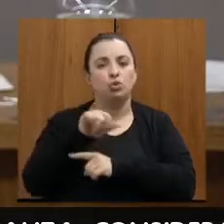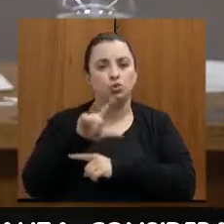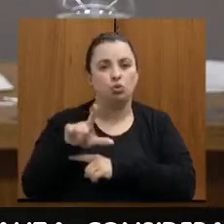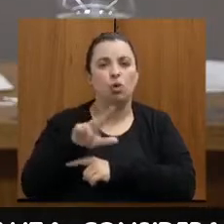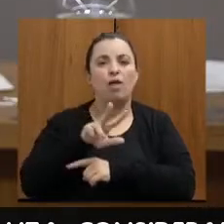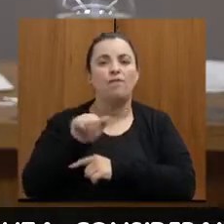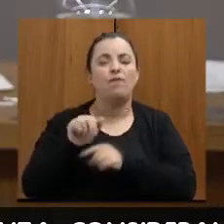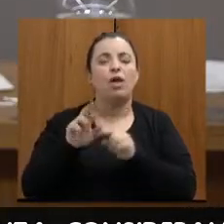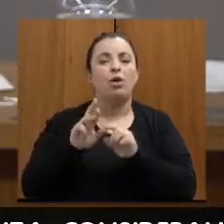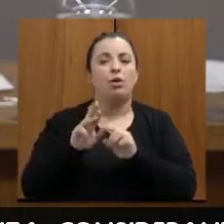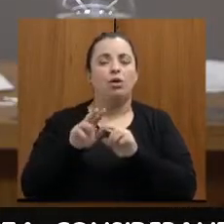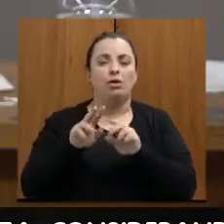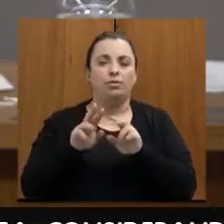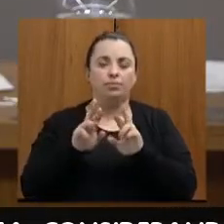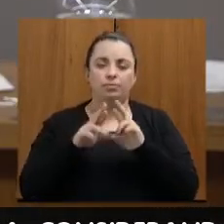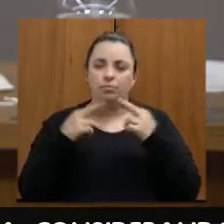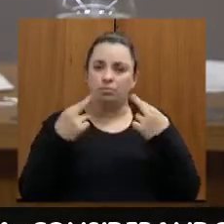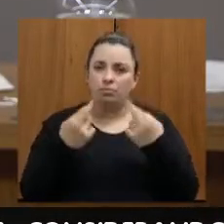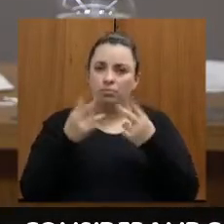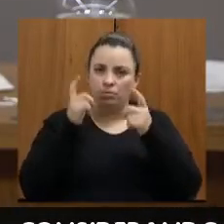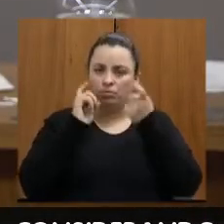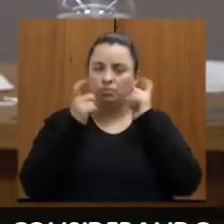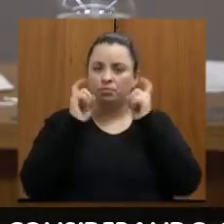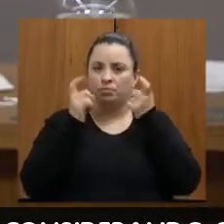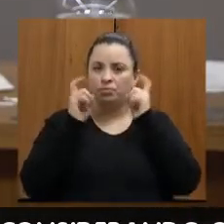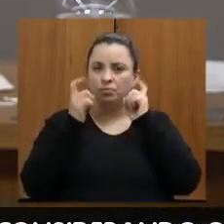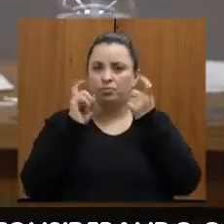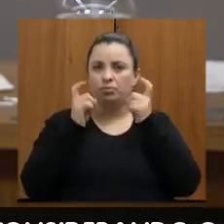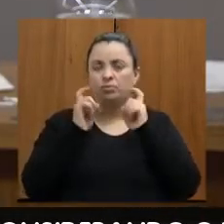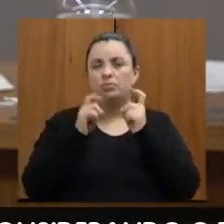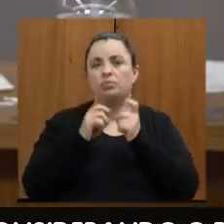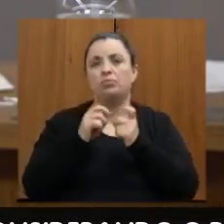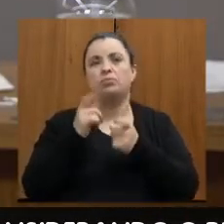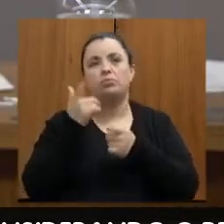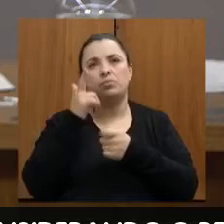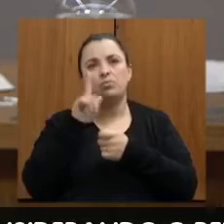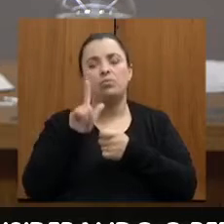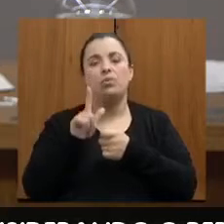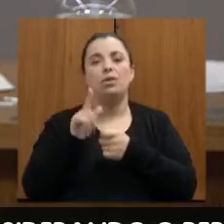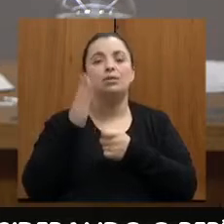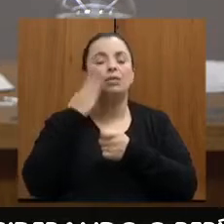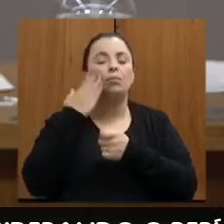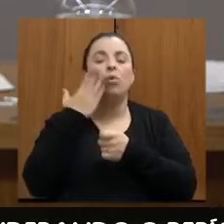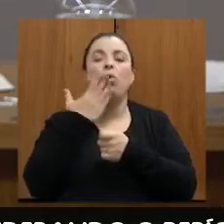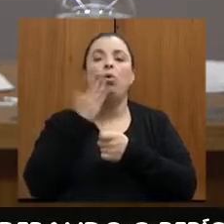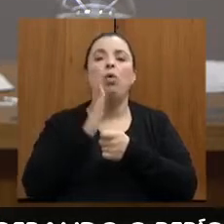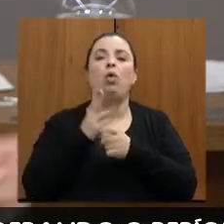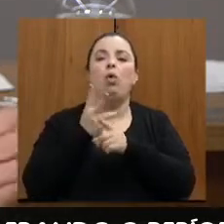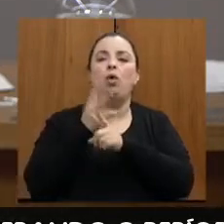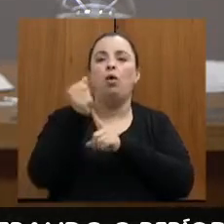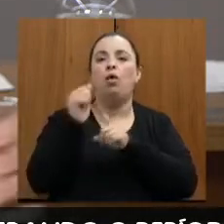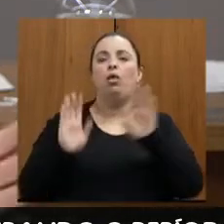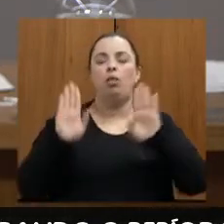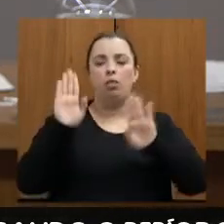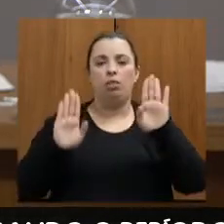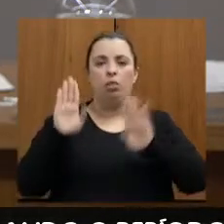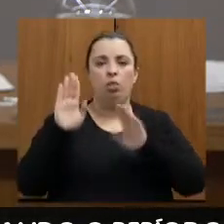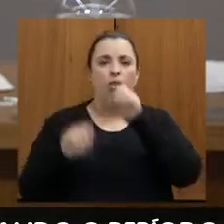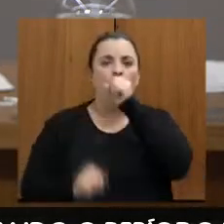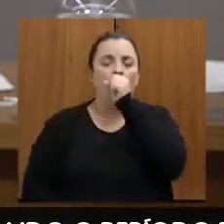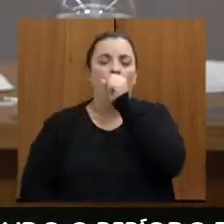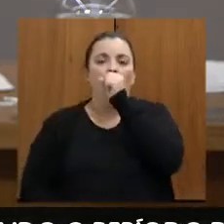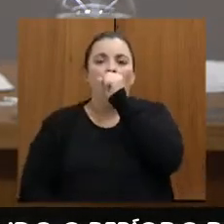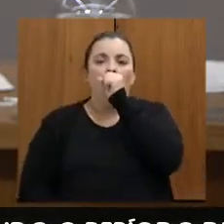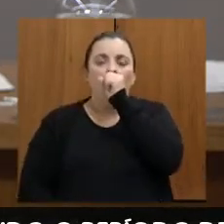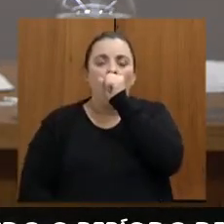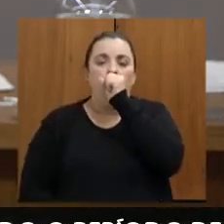dos concorrentes mas Oito de Julho a gente já vai ter o vencedor E aí a gente espera dentro de